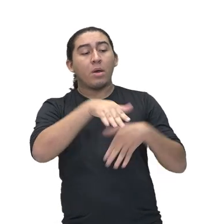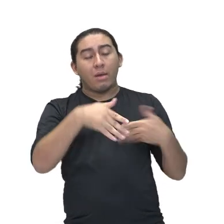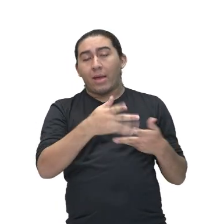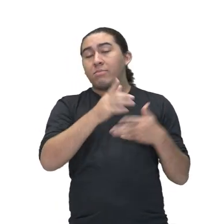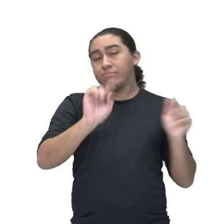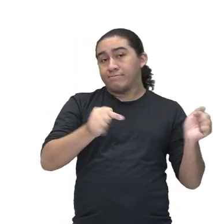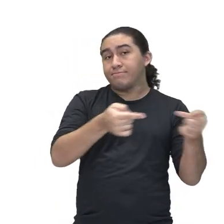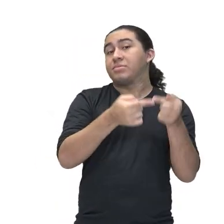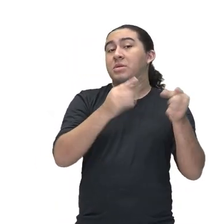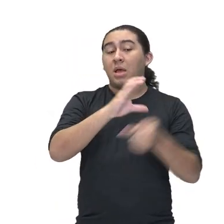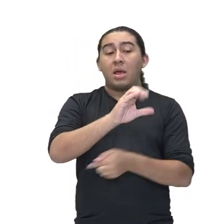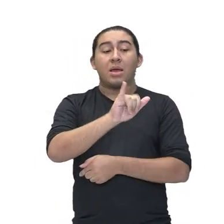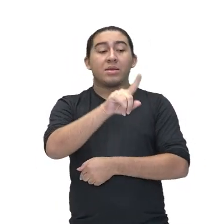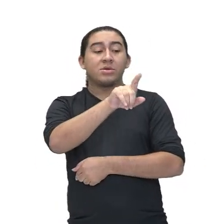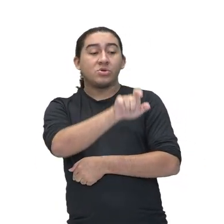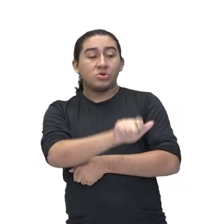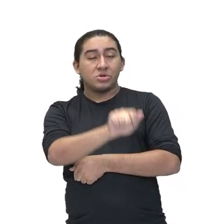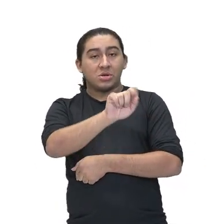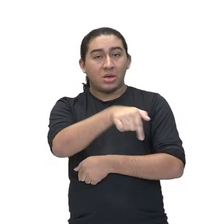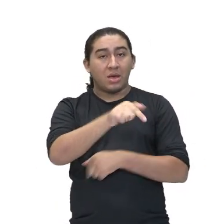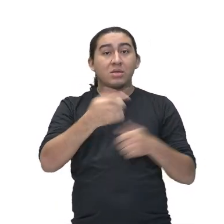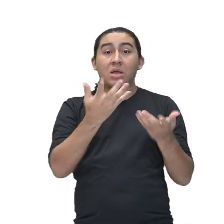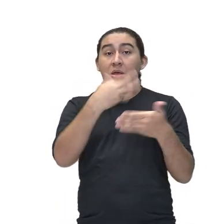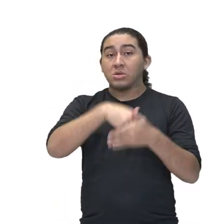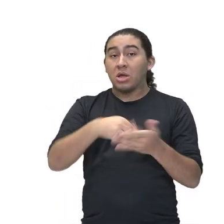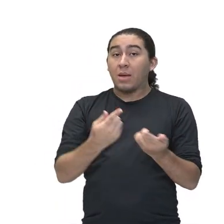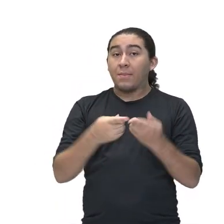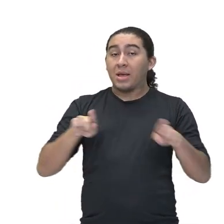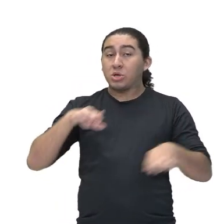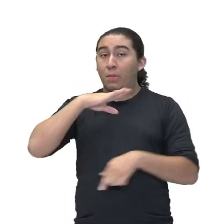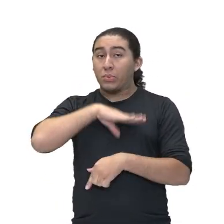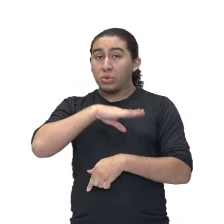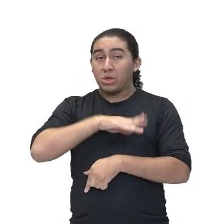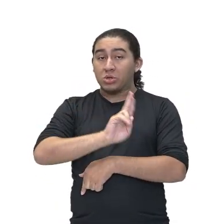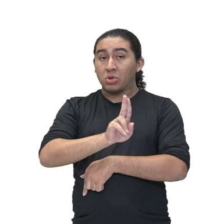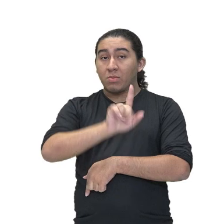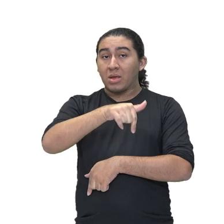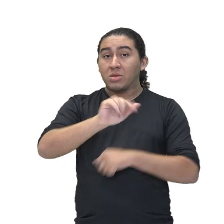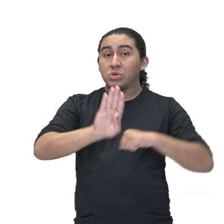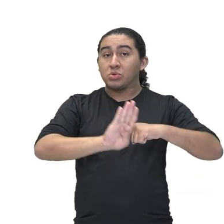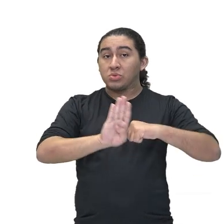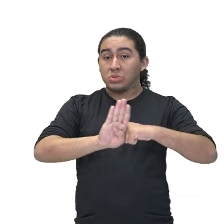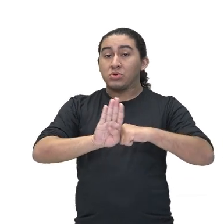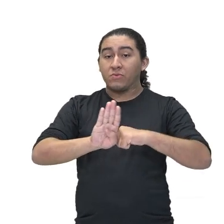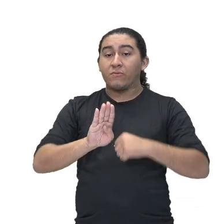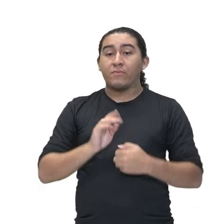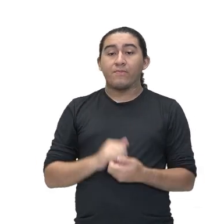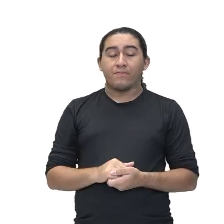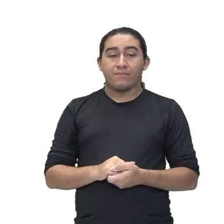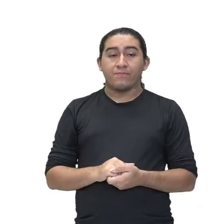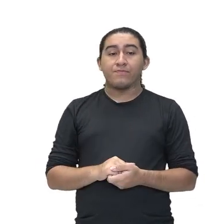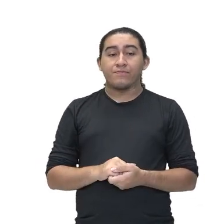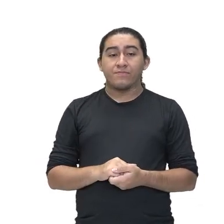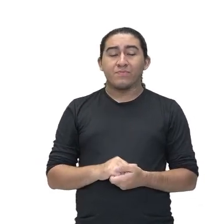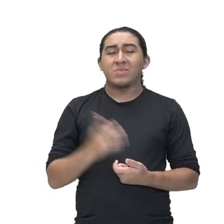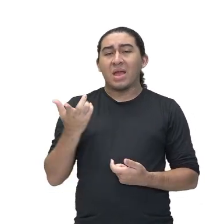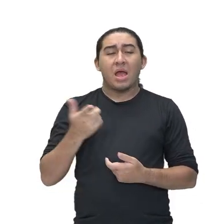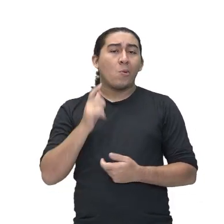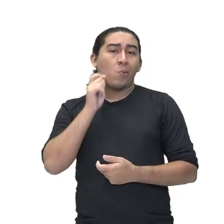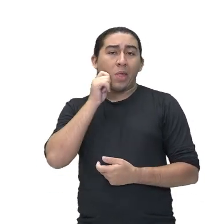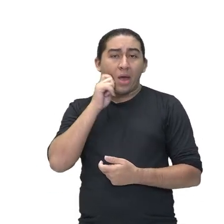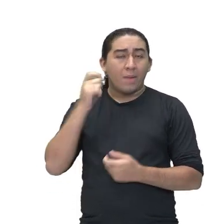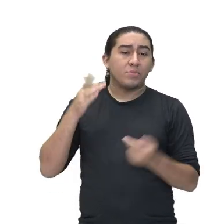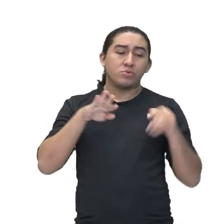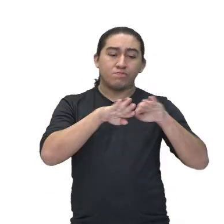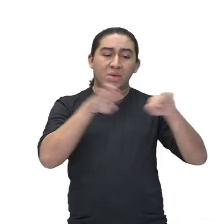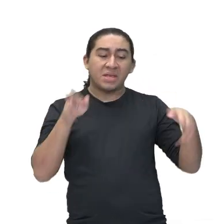se dá nome a um ser, gramaticalmente chamamos de substantivo. É o lápis, é a mesa,